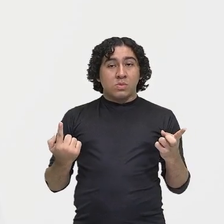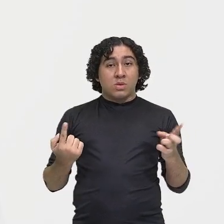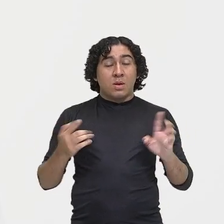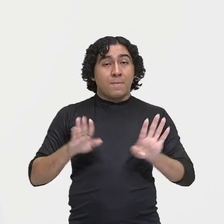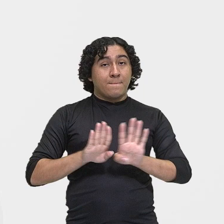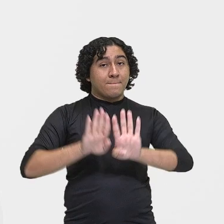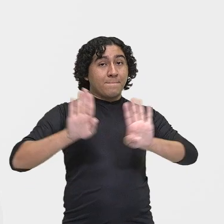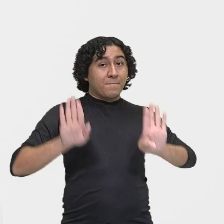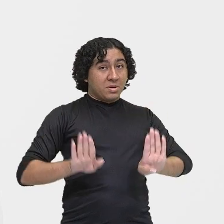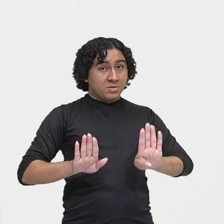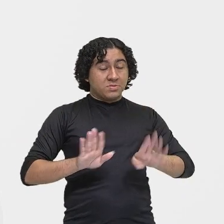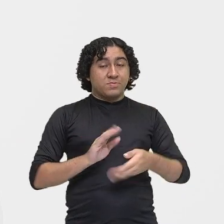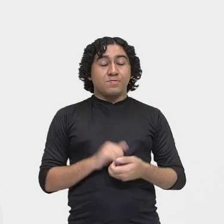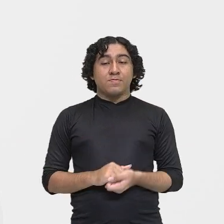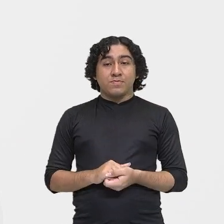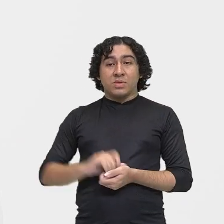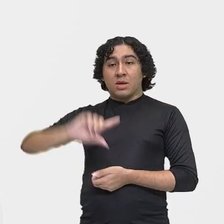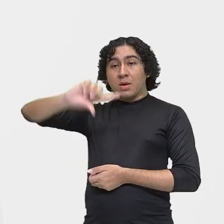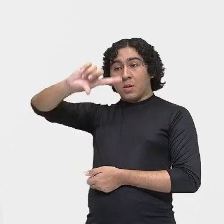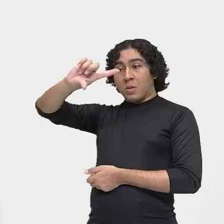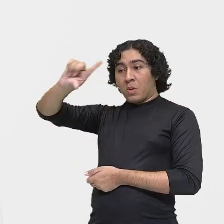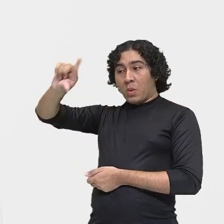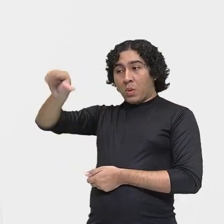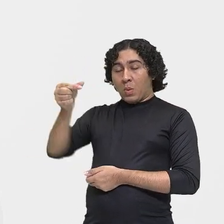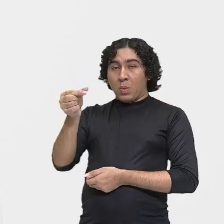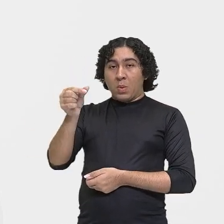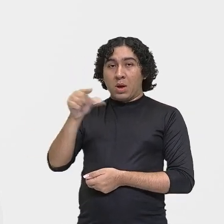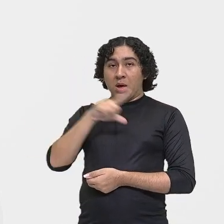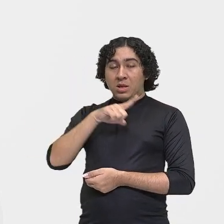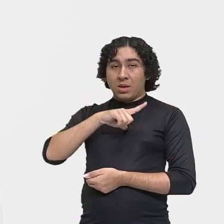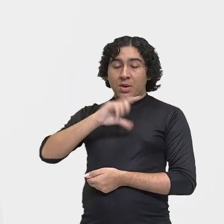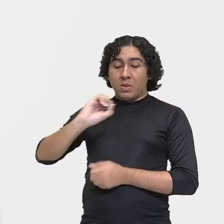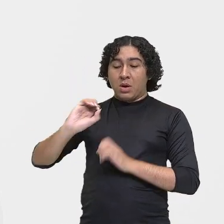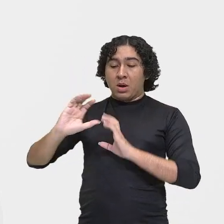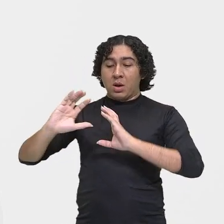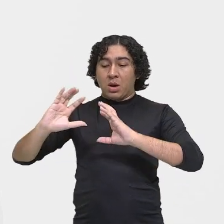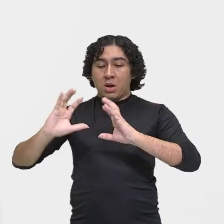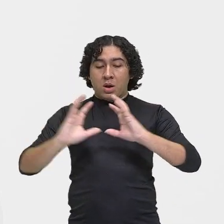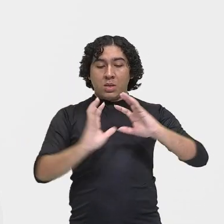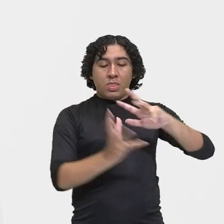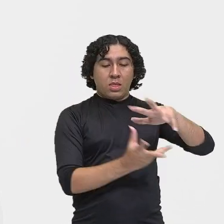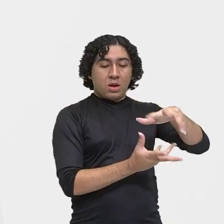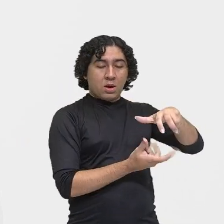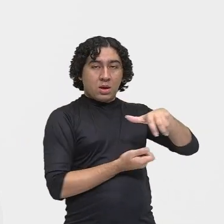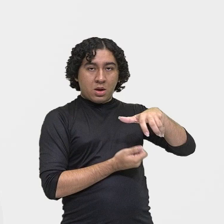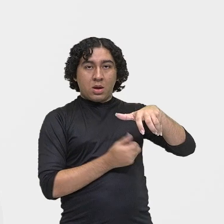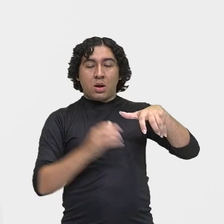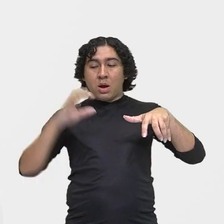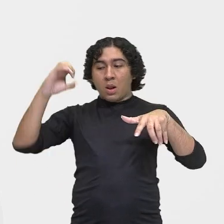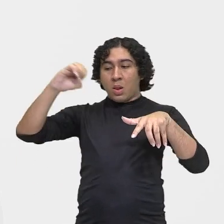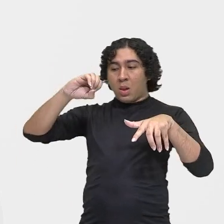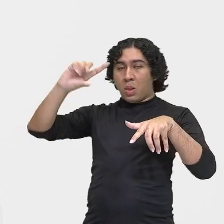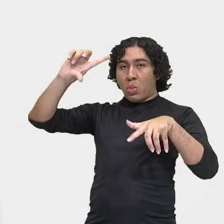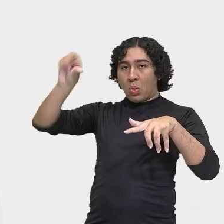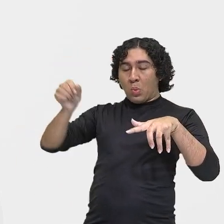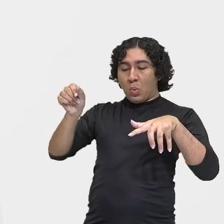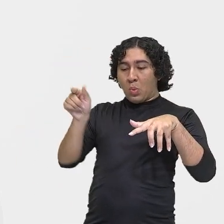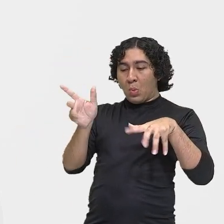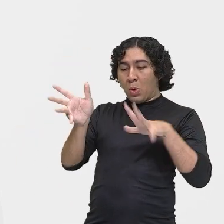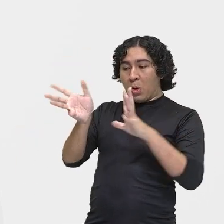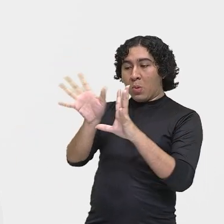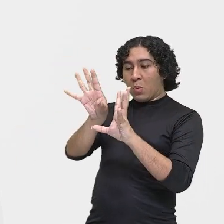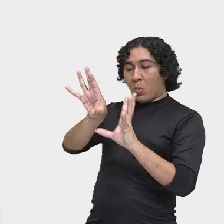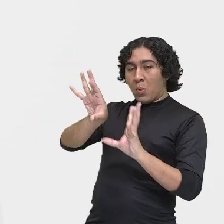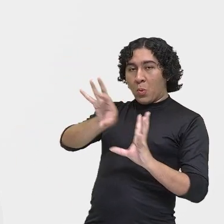a Lua também atrai a Terra com a mesma intensidade, a